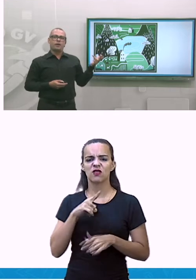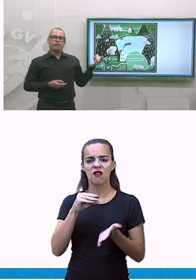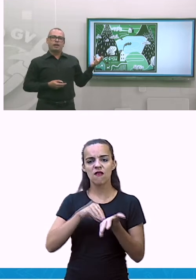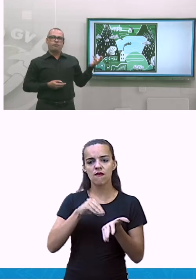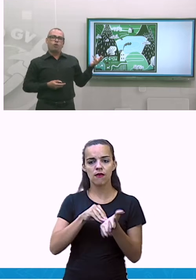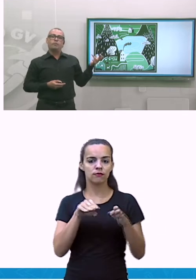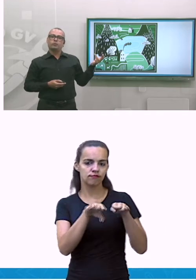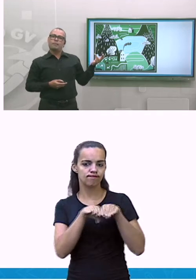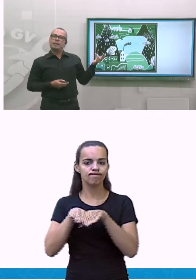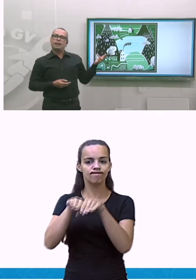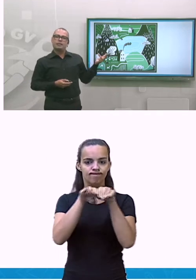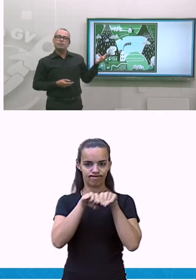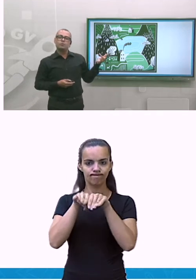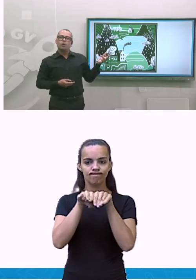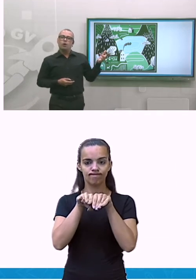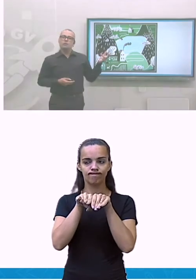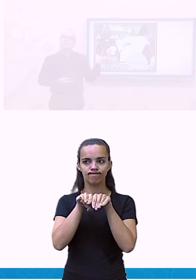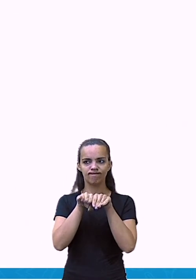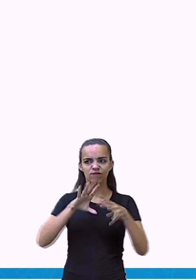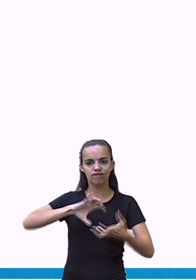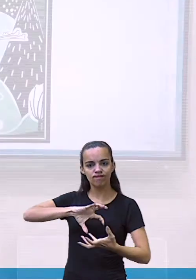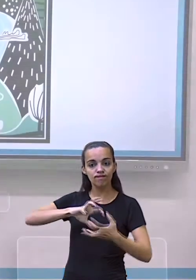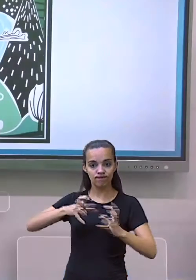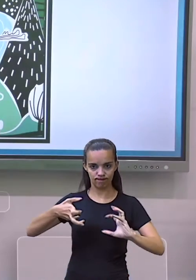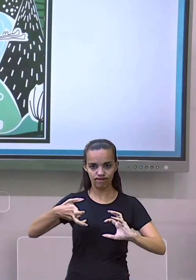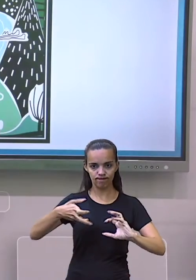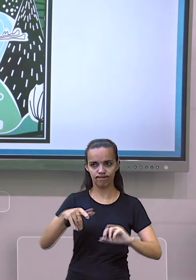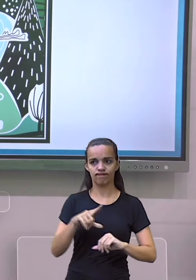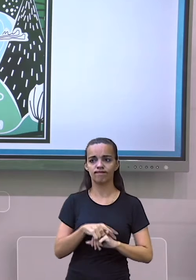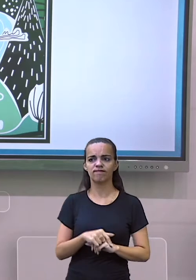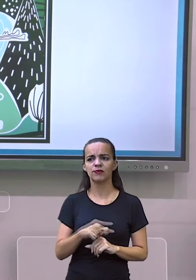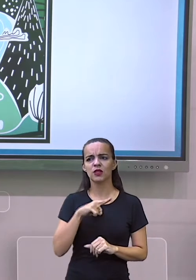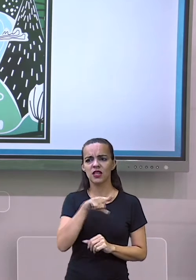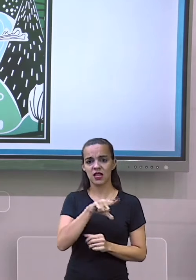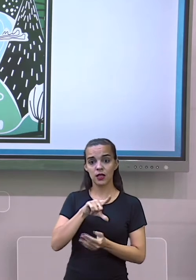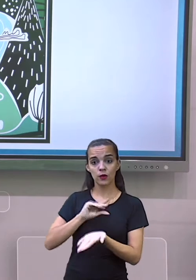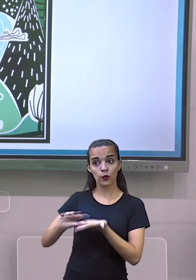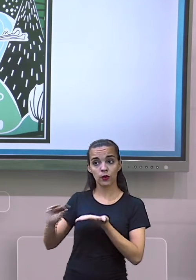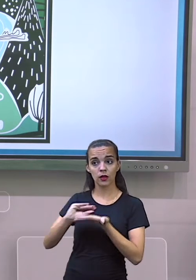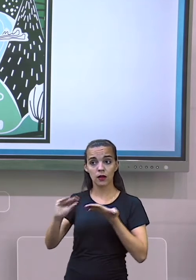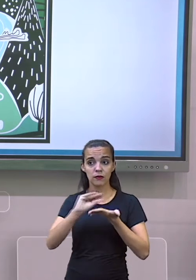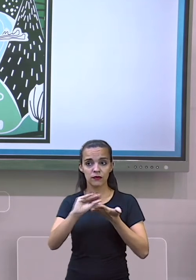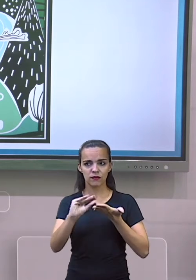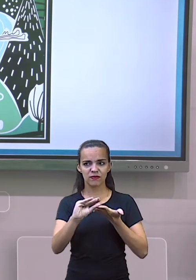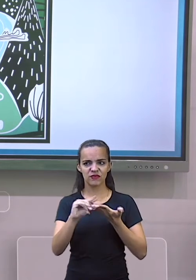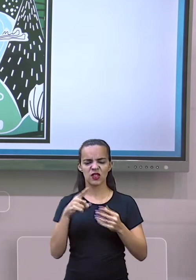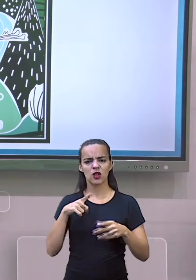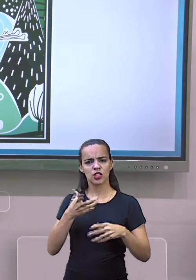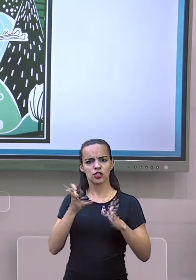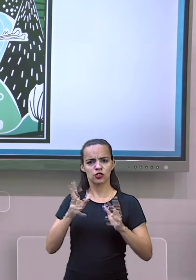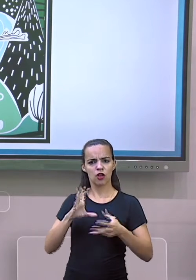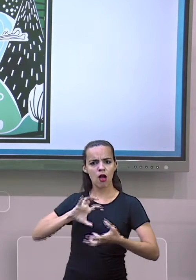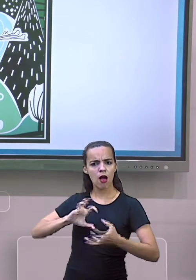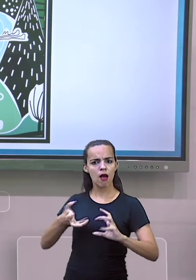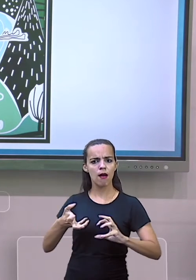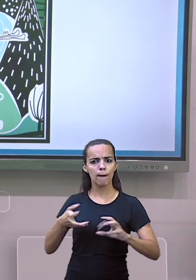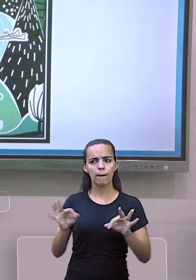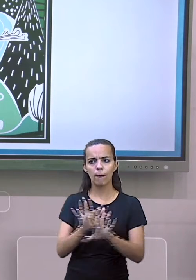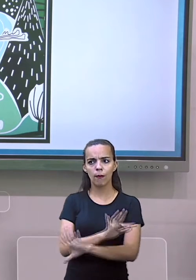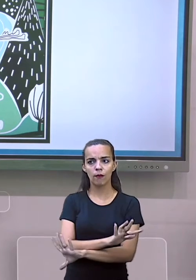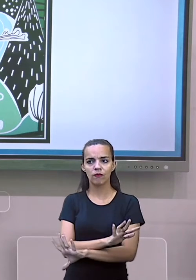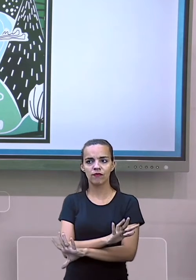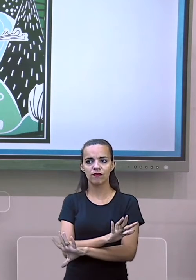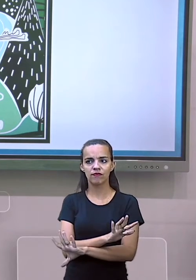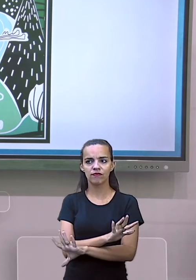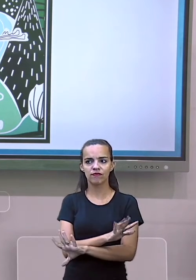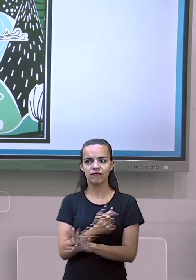por meio da reforma do capitalismo, ou seja, o capitalismo ia ser reformado.